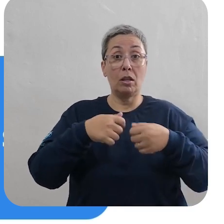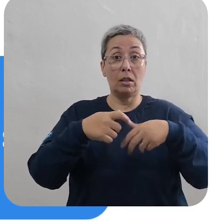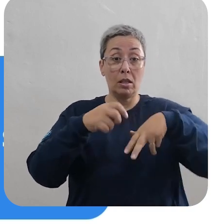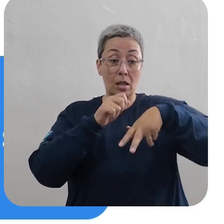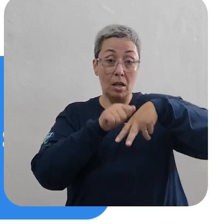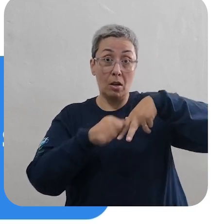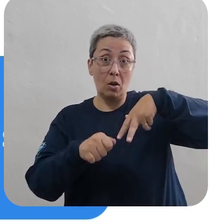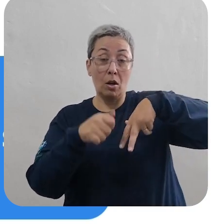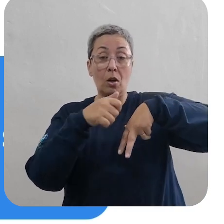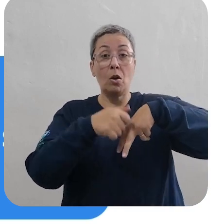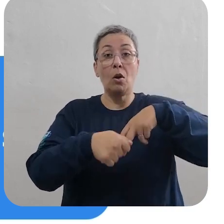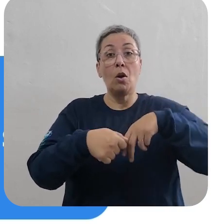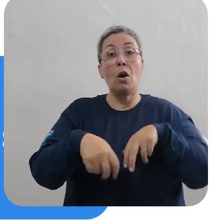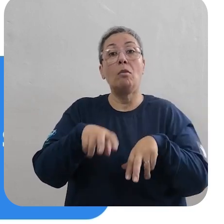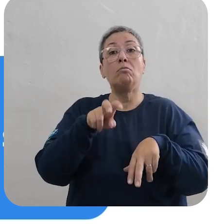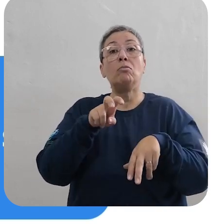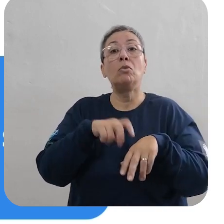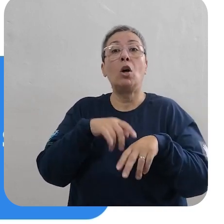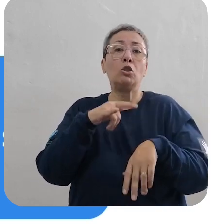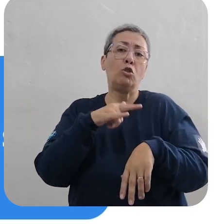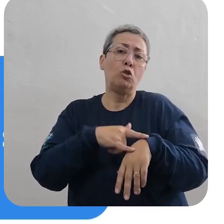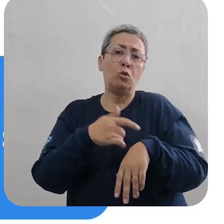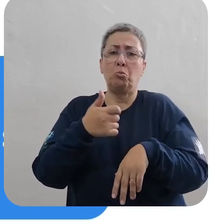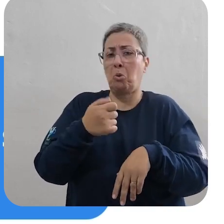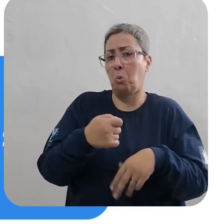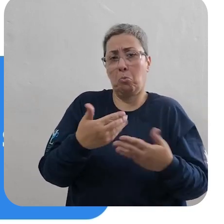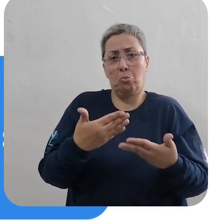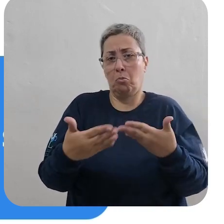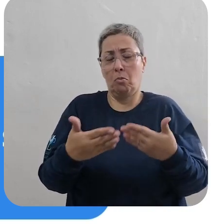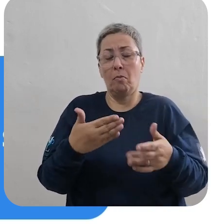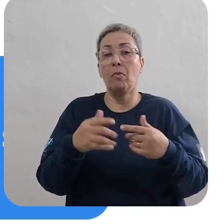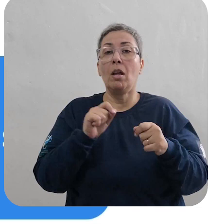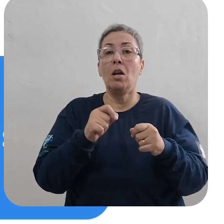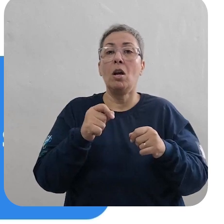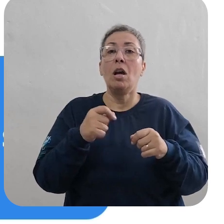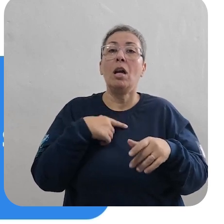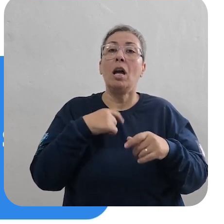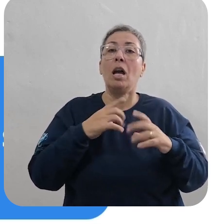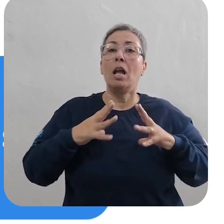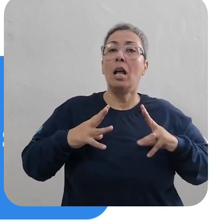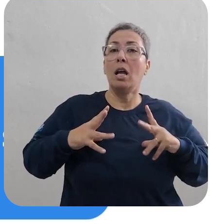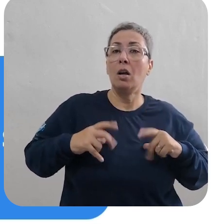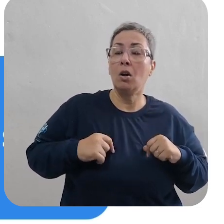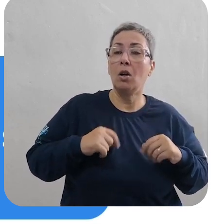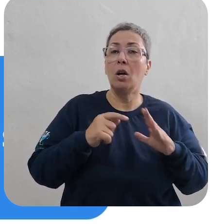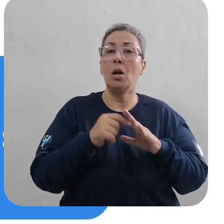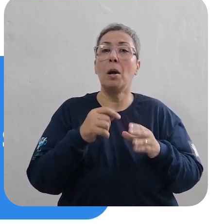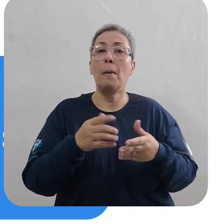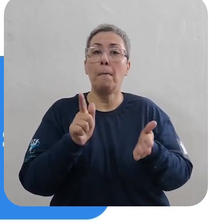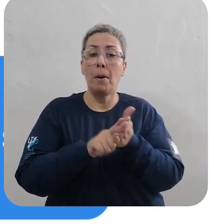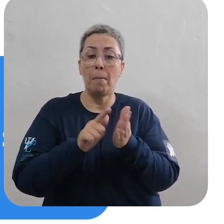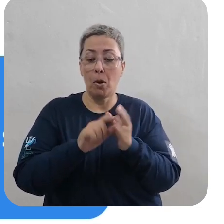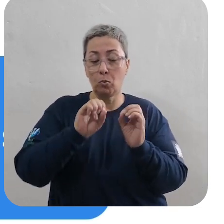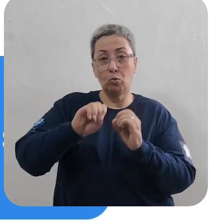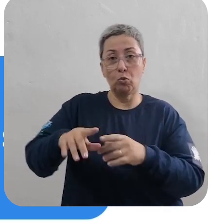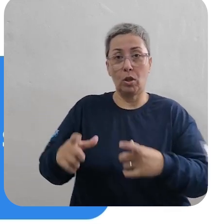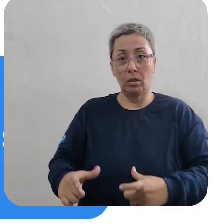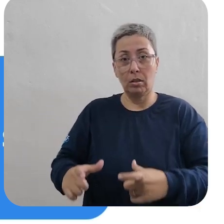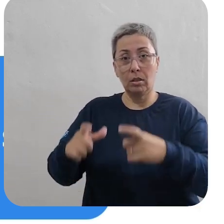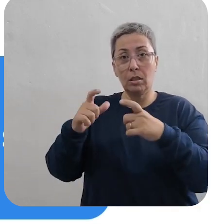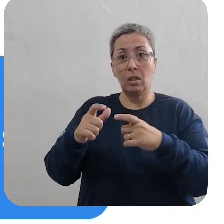as calças, fazer as suas necessidades, se limpar, jogar o papel no cesto de